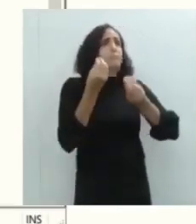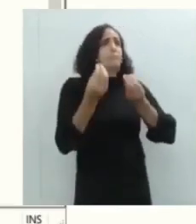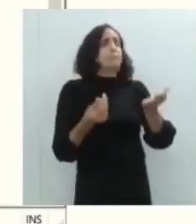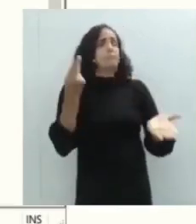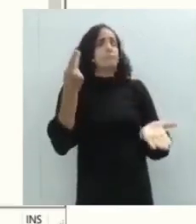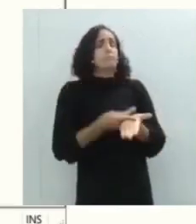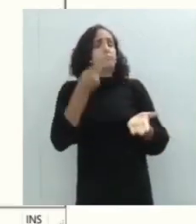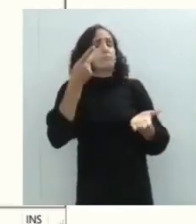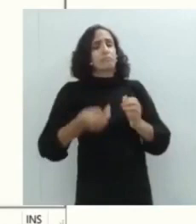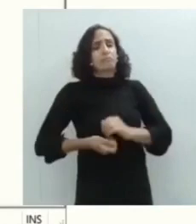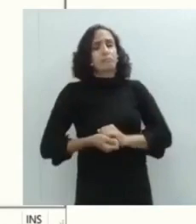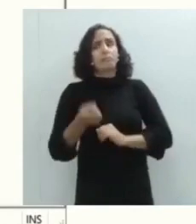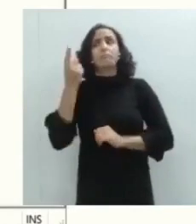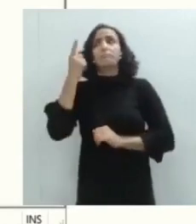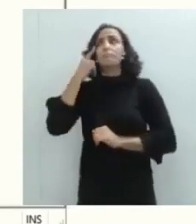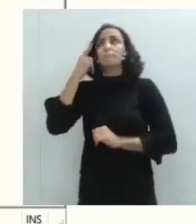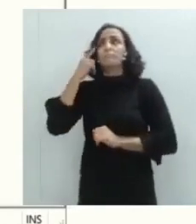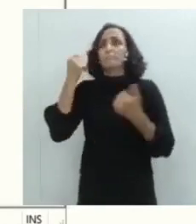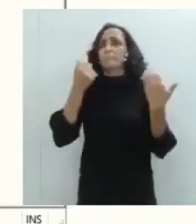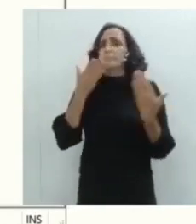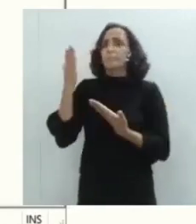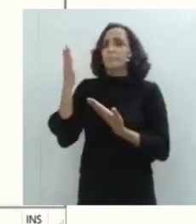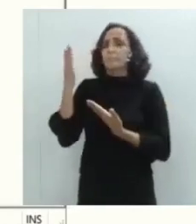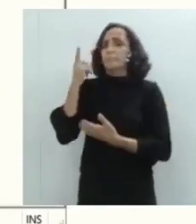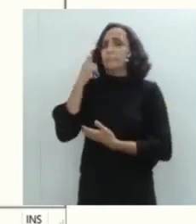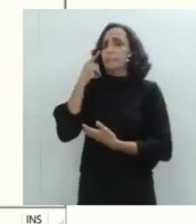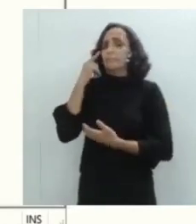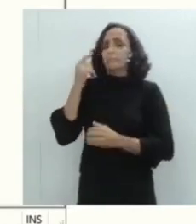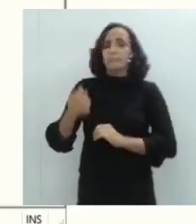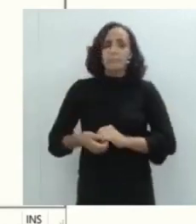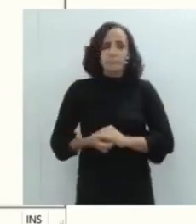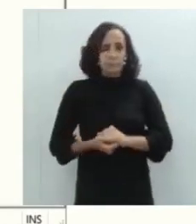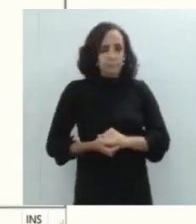ocorre? Vamos aqui para o script excluir.